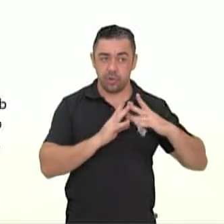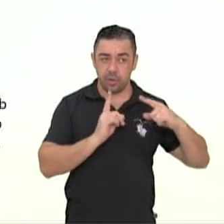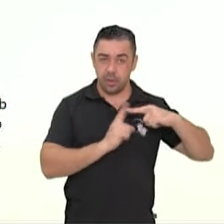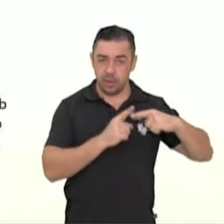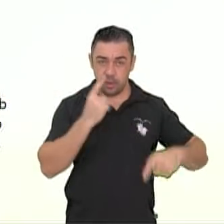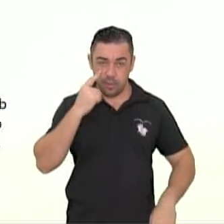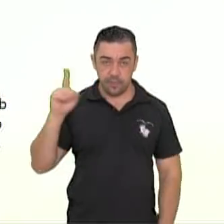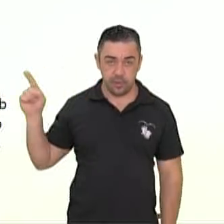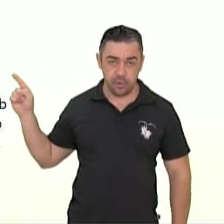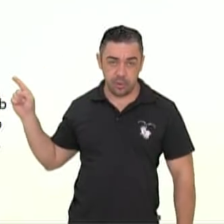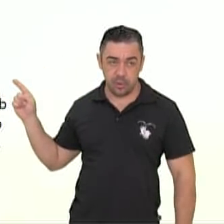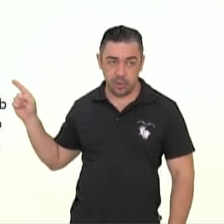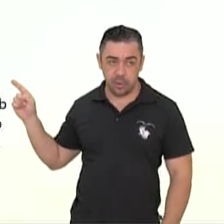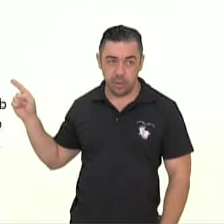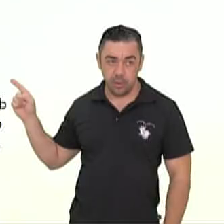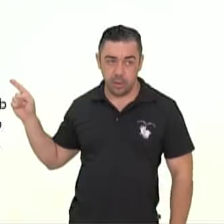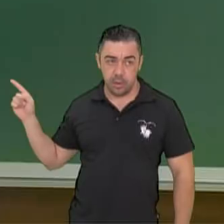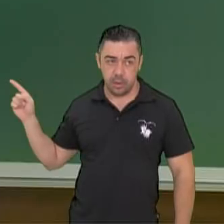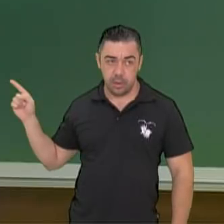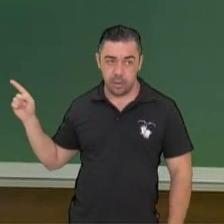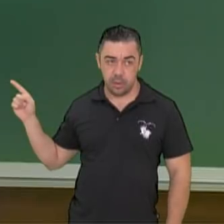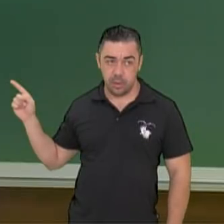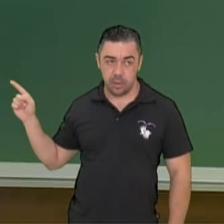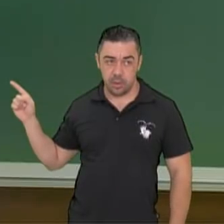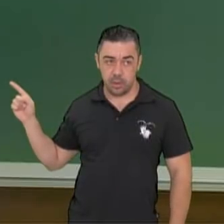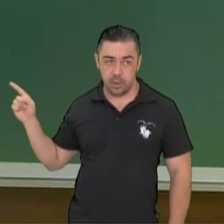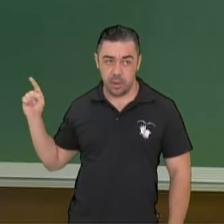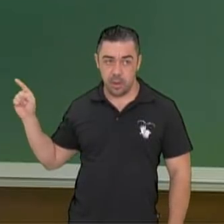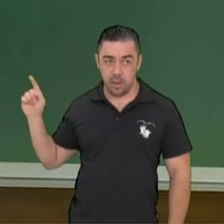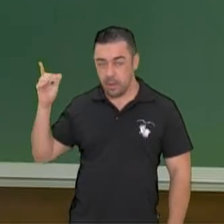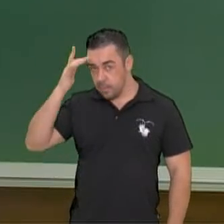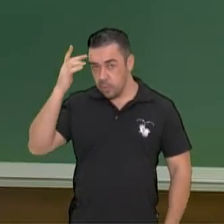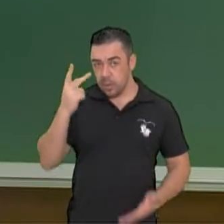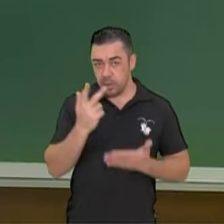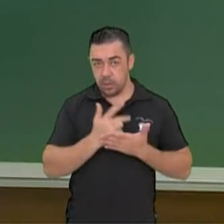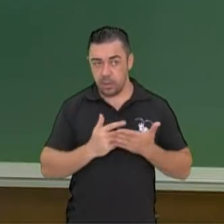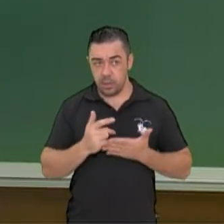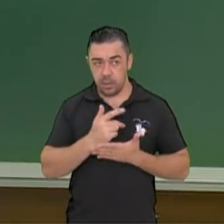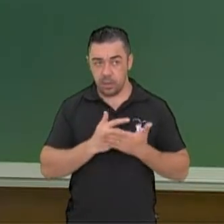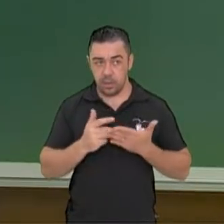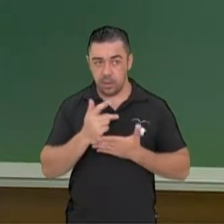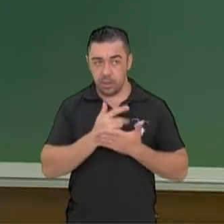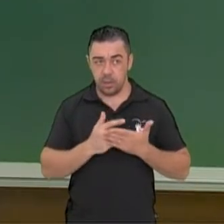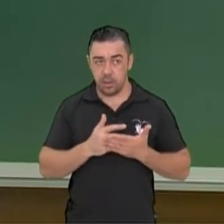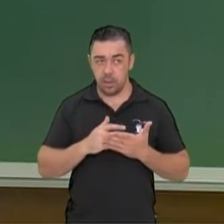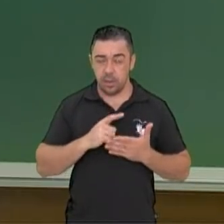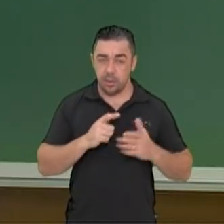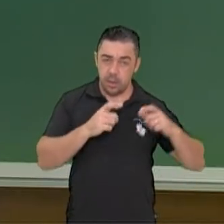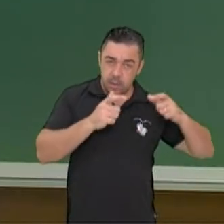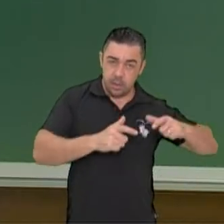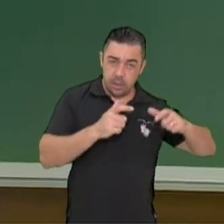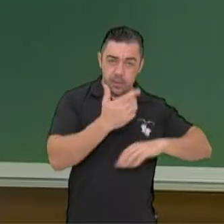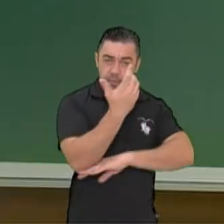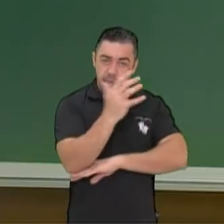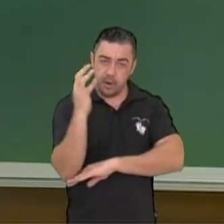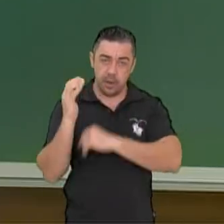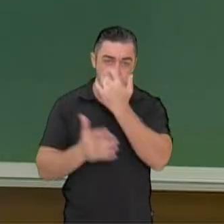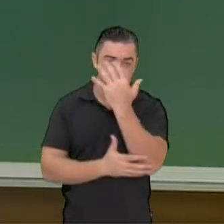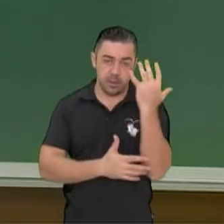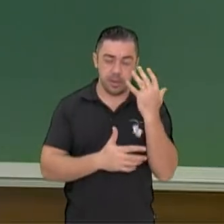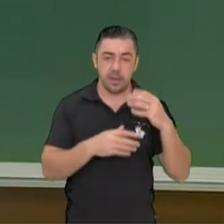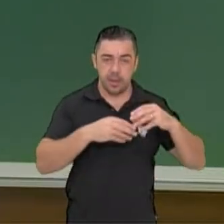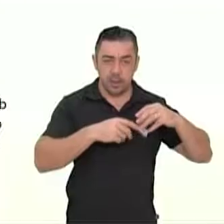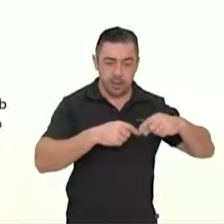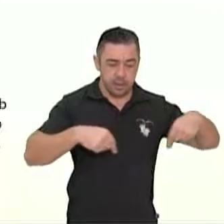Vamos imaginar, inclusive a professora que desenhou aqui colocou, ó, terras comunais, aqui nessa região aqui da floresta, aqui atrás. Olha